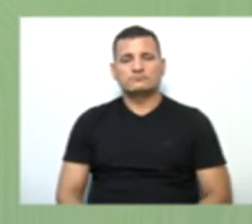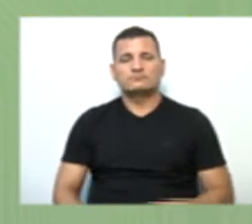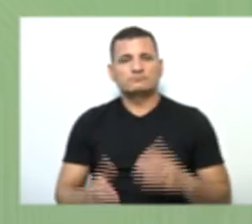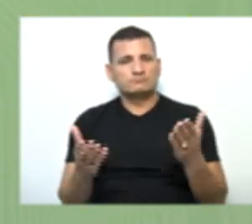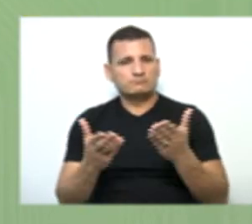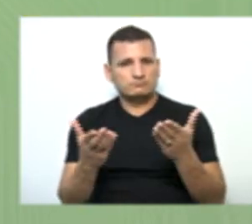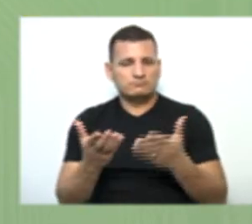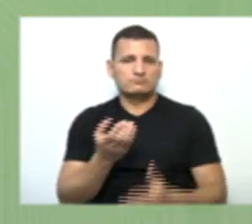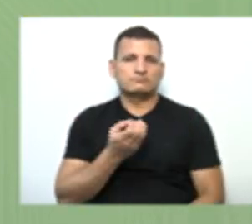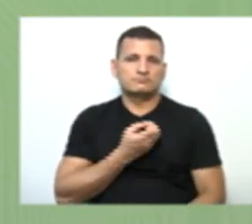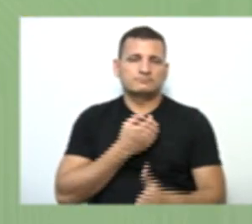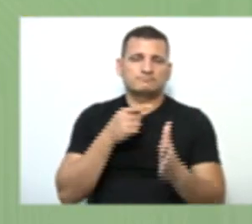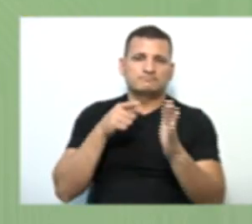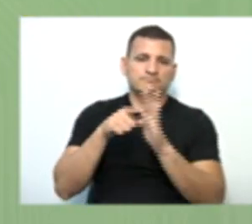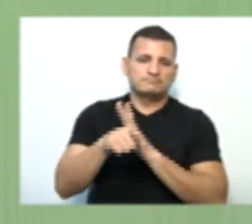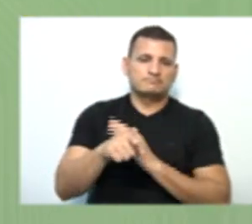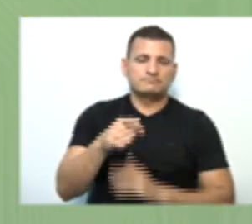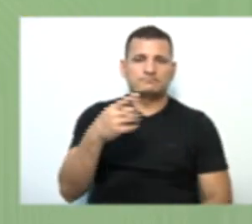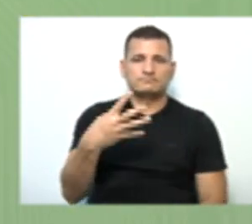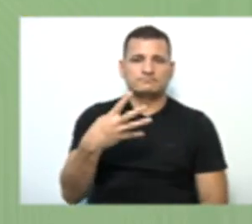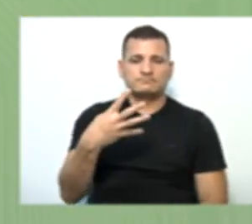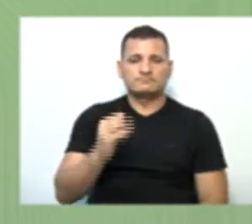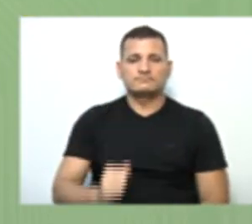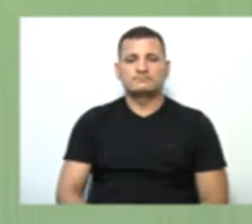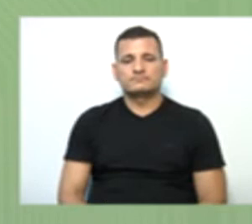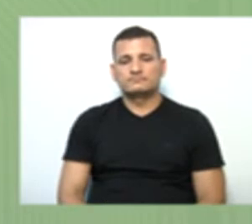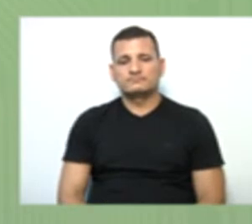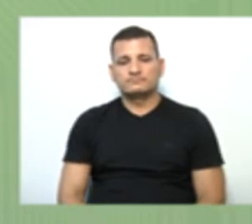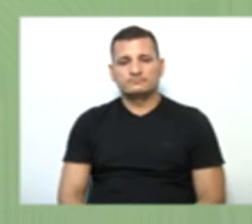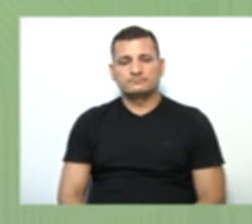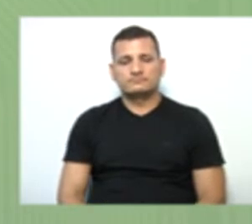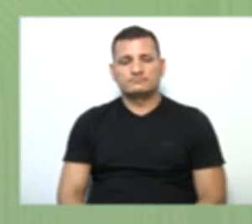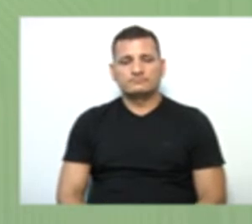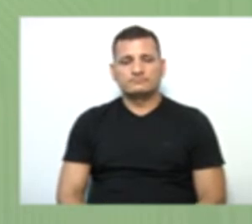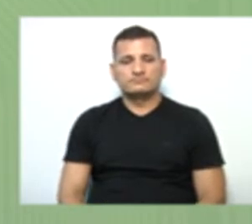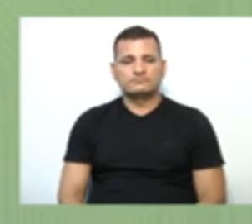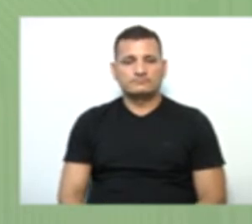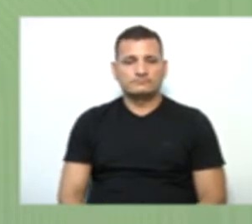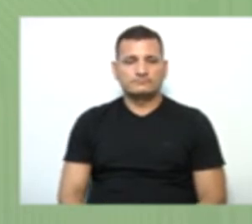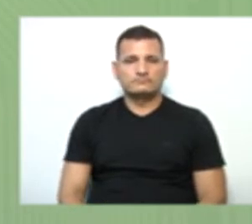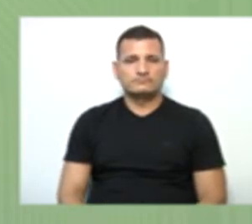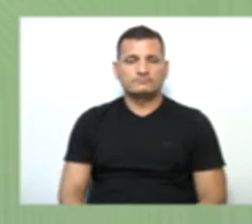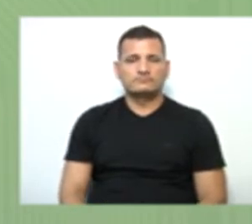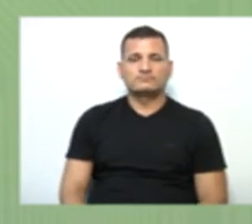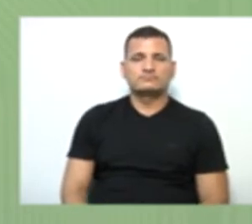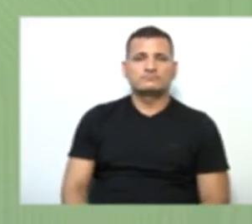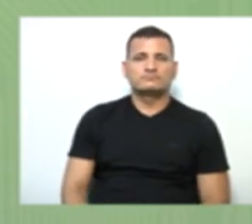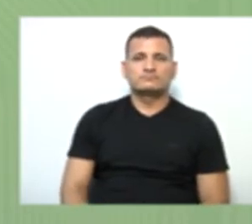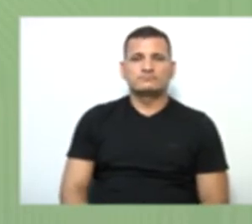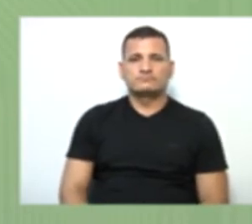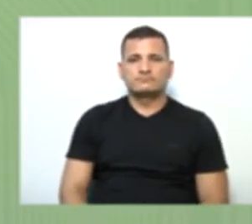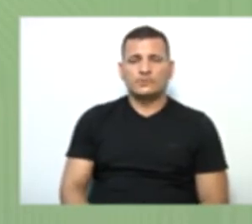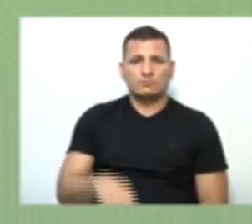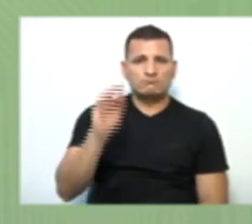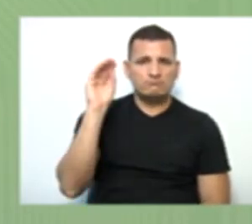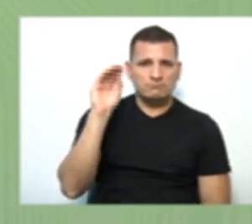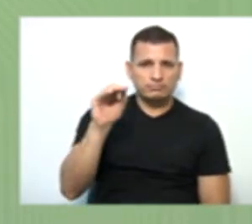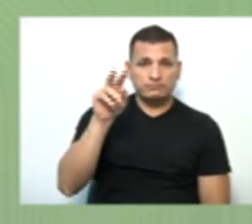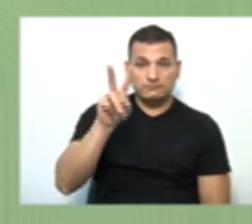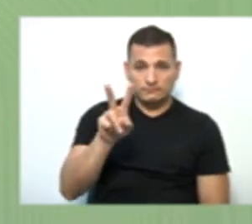de número 4. Vamos lá. Marque com V as